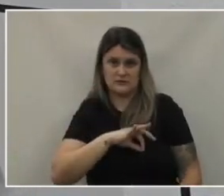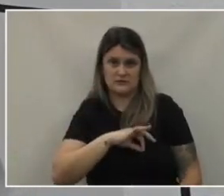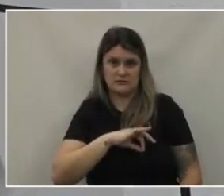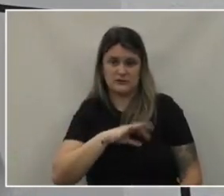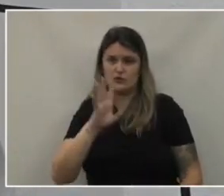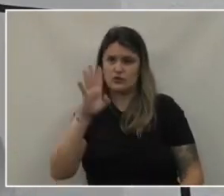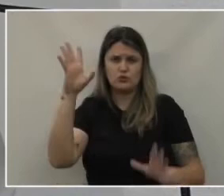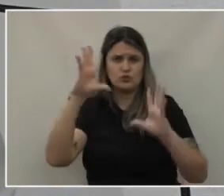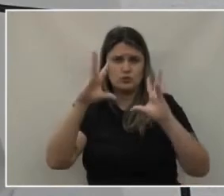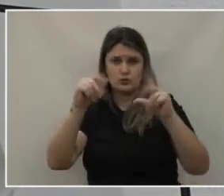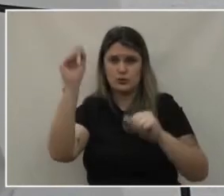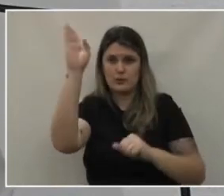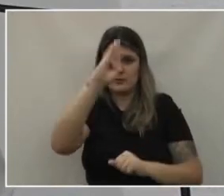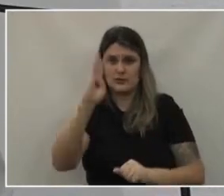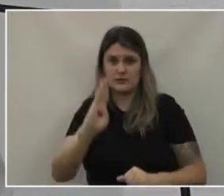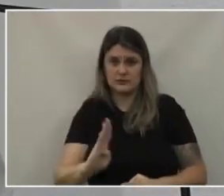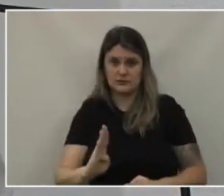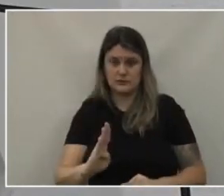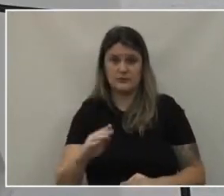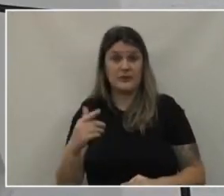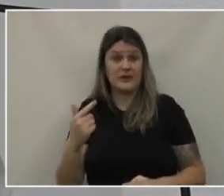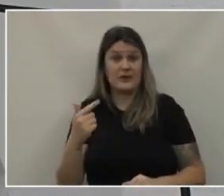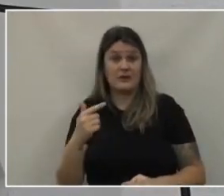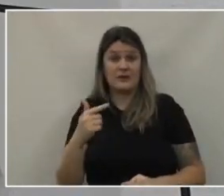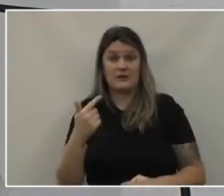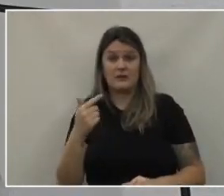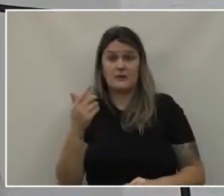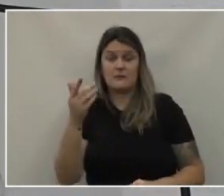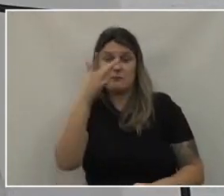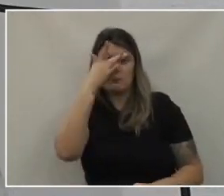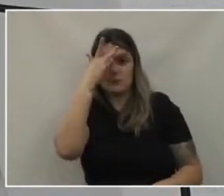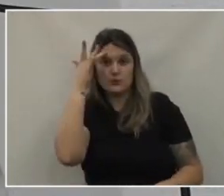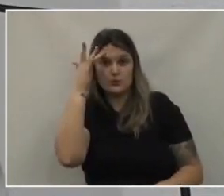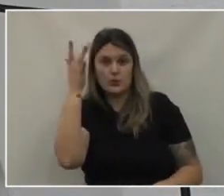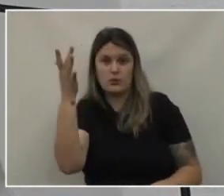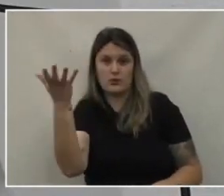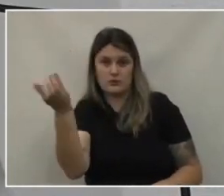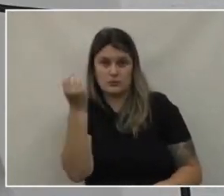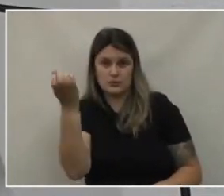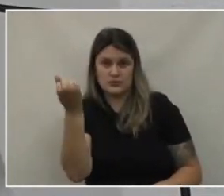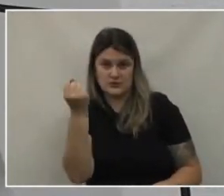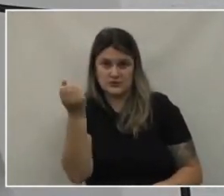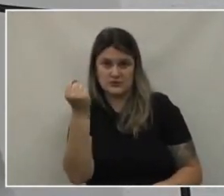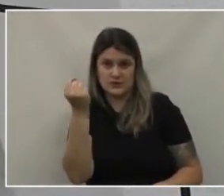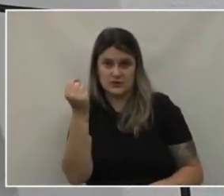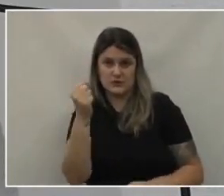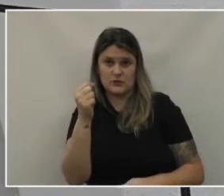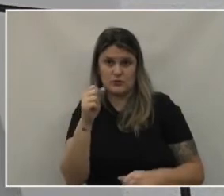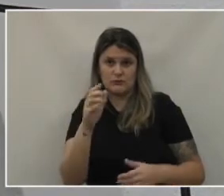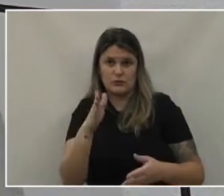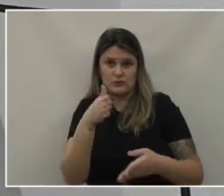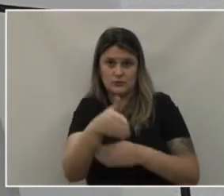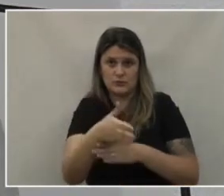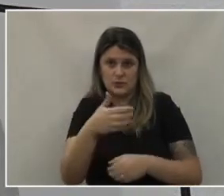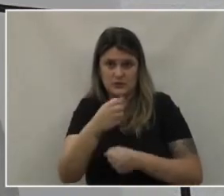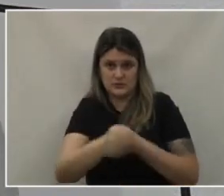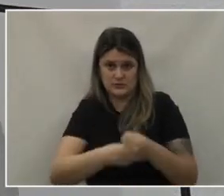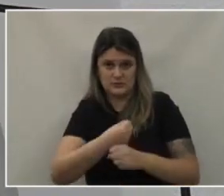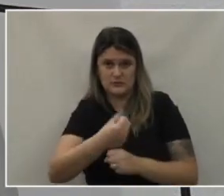nacional, sem reajuste para aposentados que ingressaram no Estado após 2004.